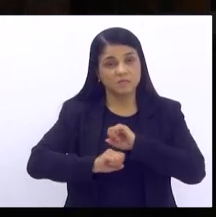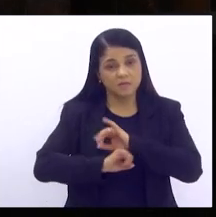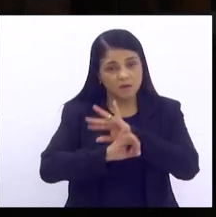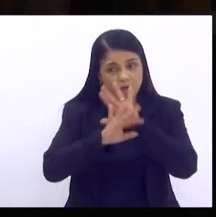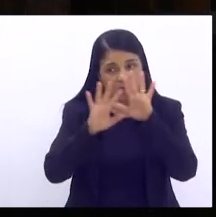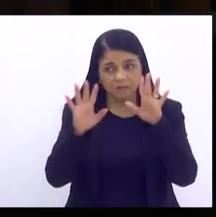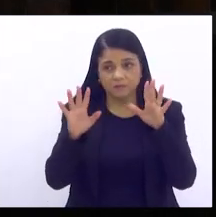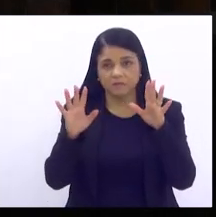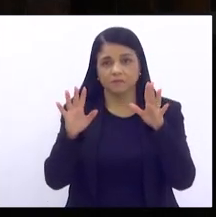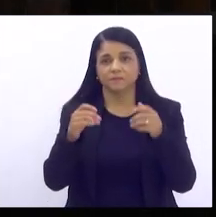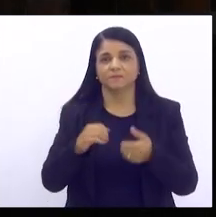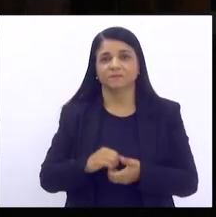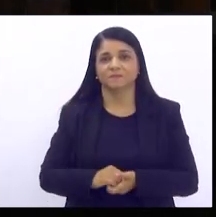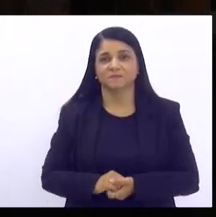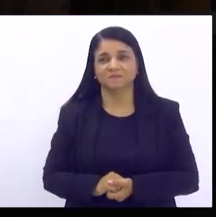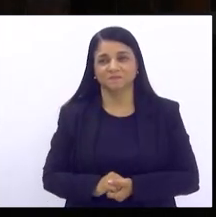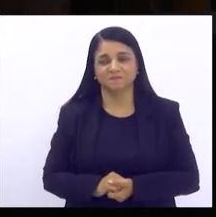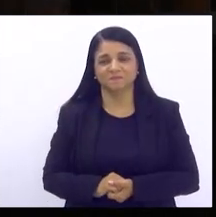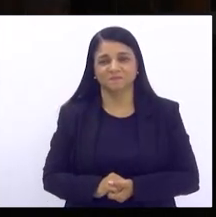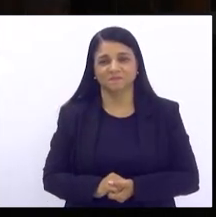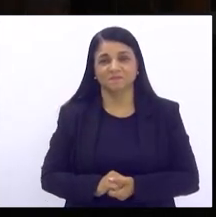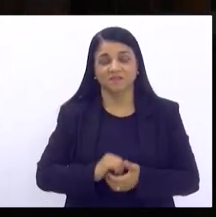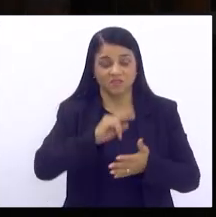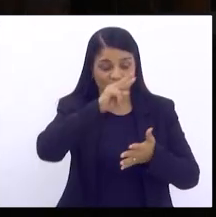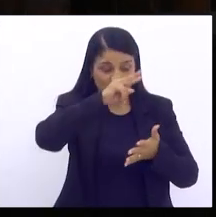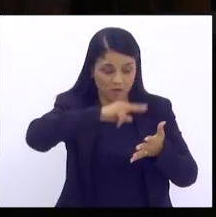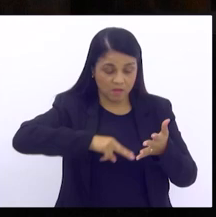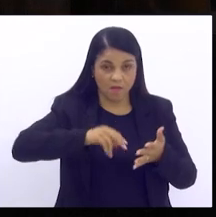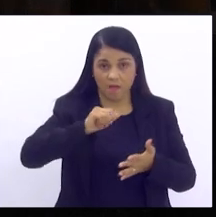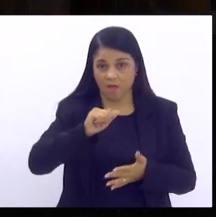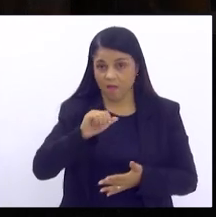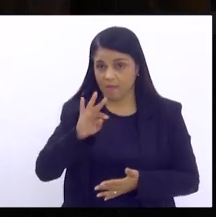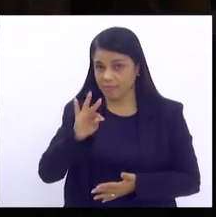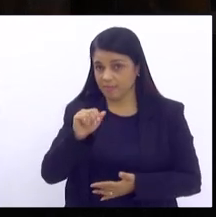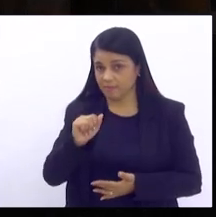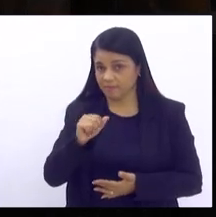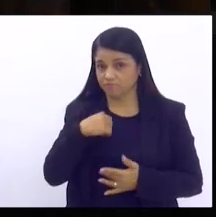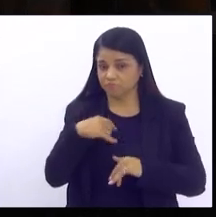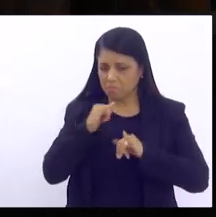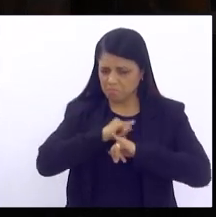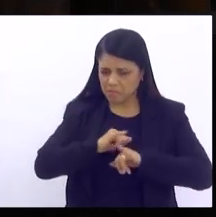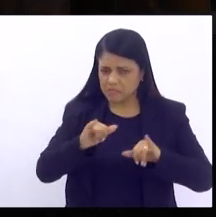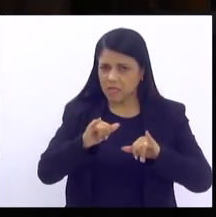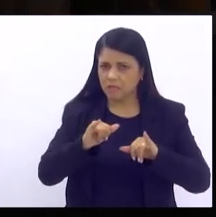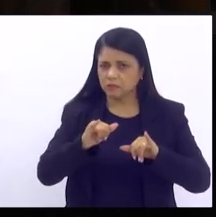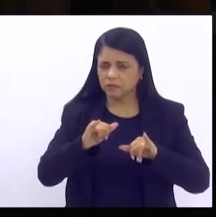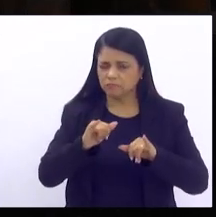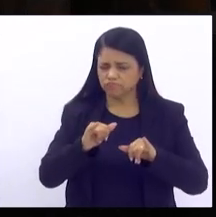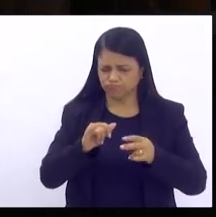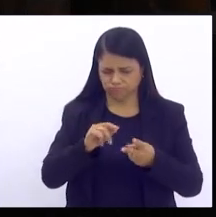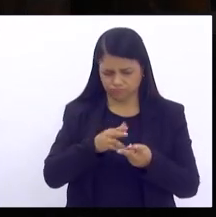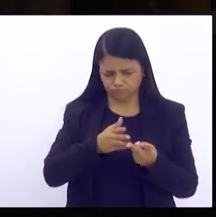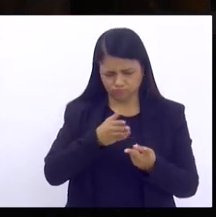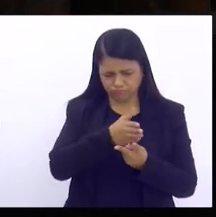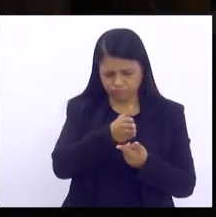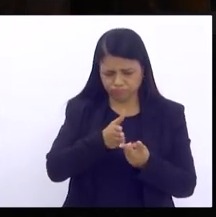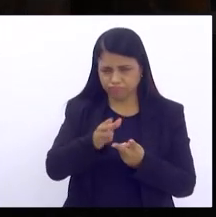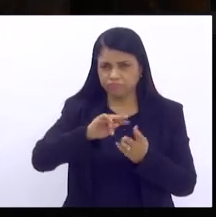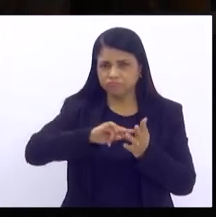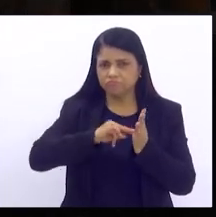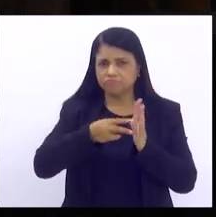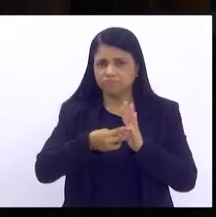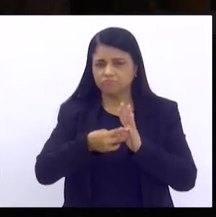esclarecimento. Quando li a ata, tinha uma mensagem dupla, mas a sessão da